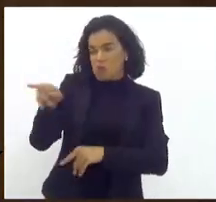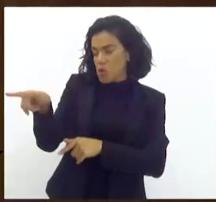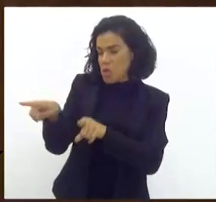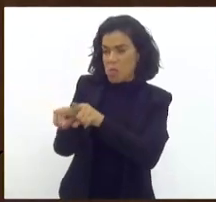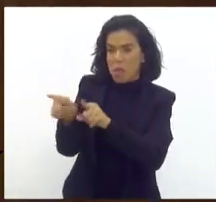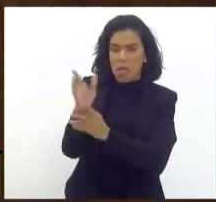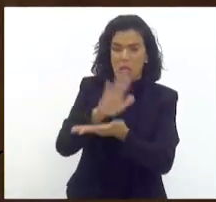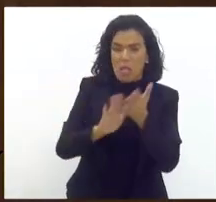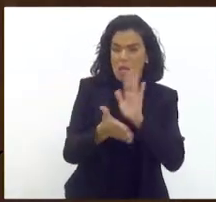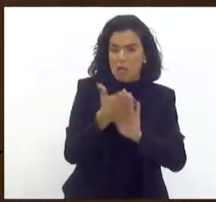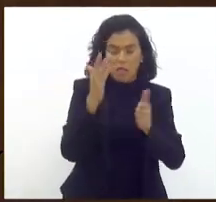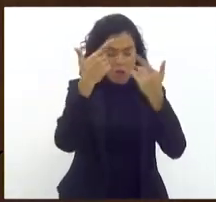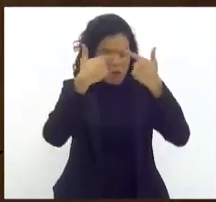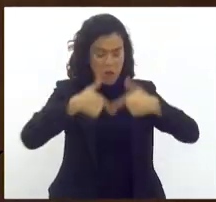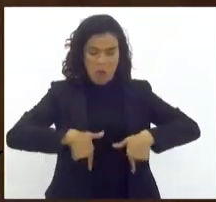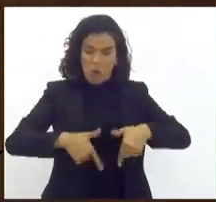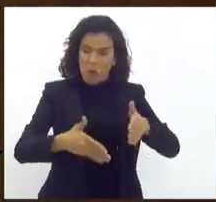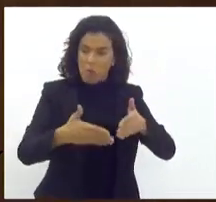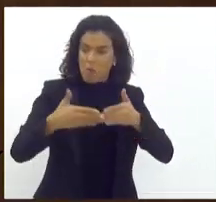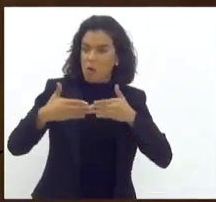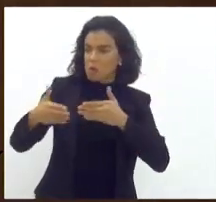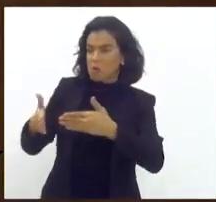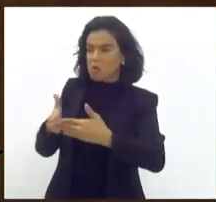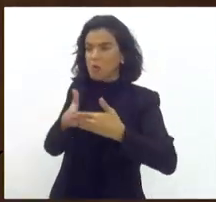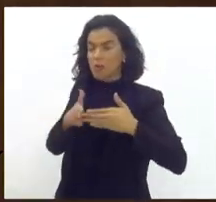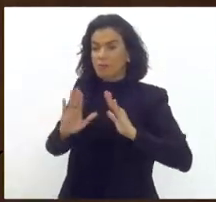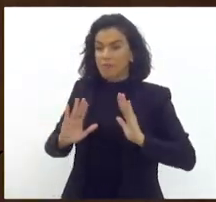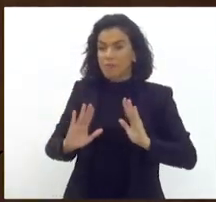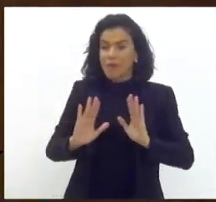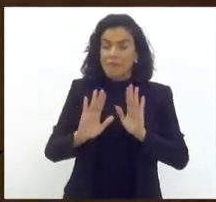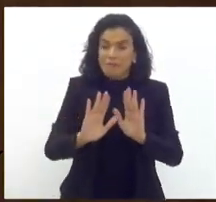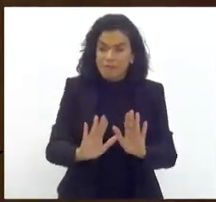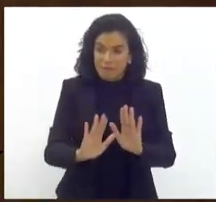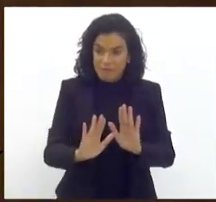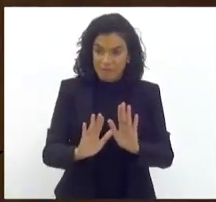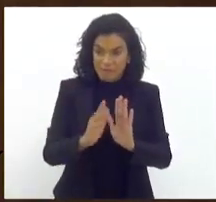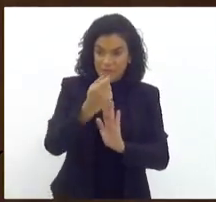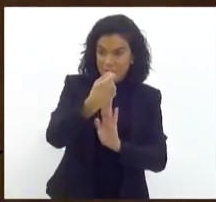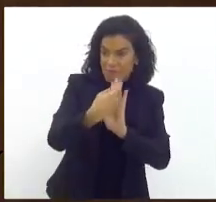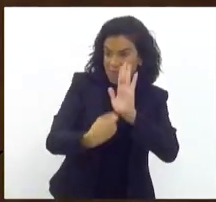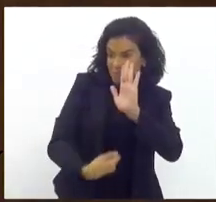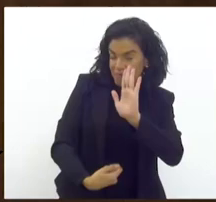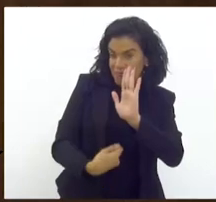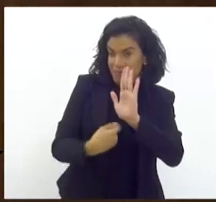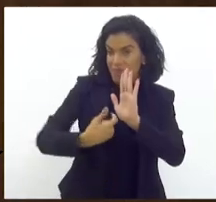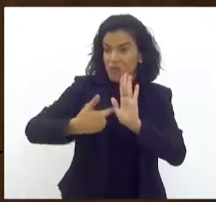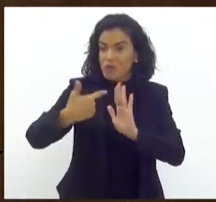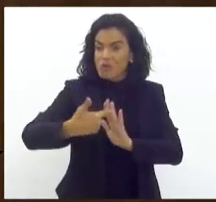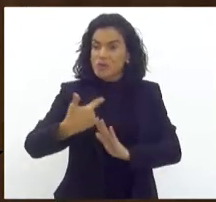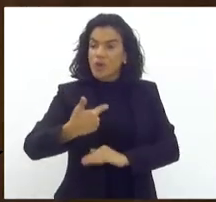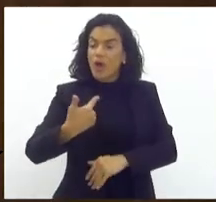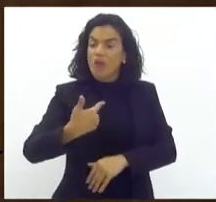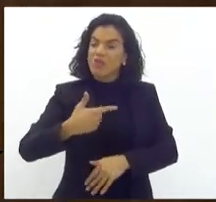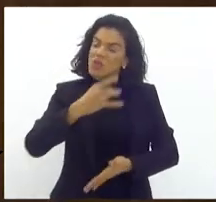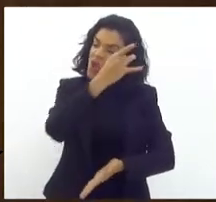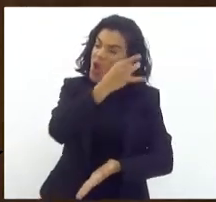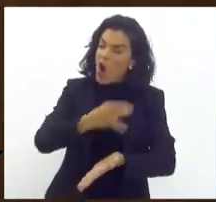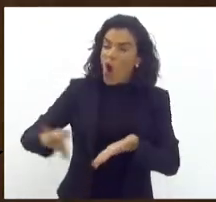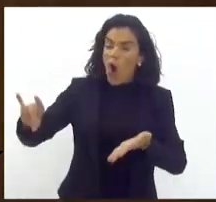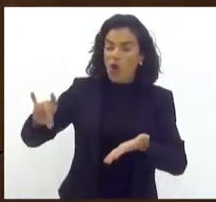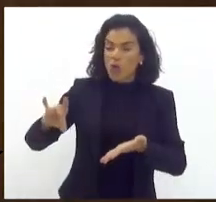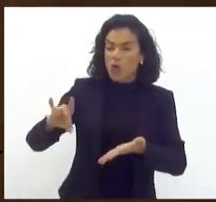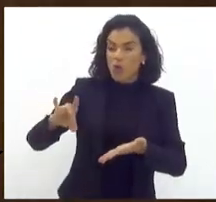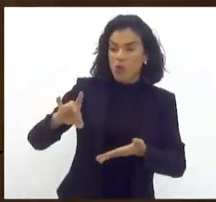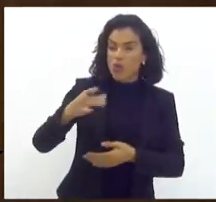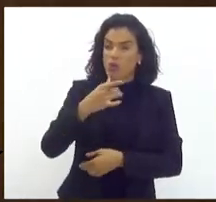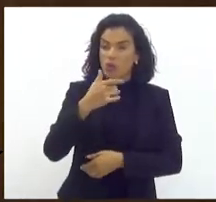com isso imagine ninguém aqui tem nada a ver com isso porém eu venho aqui relatar o segundo caso de misoginia da parte do